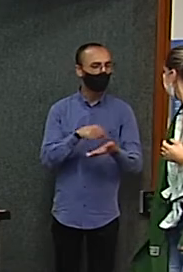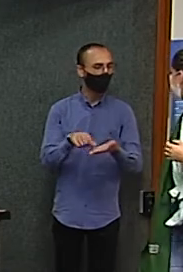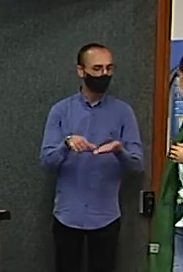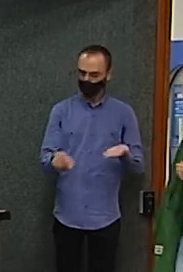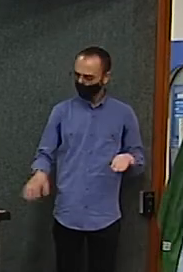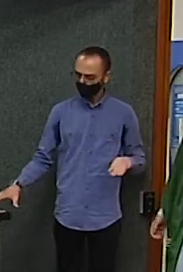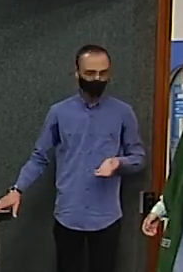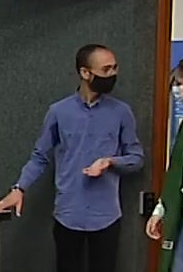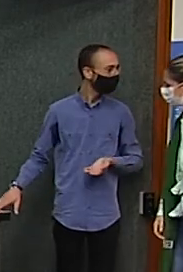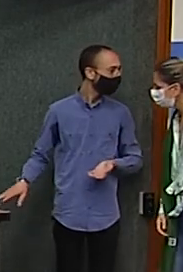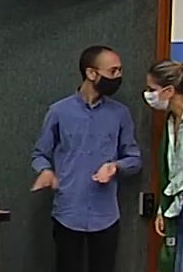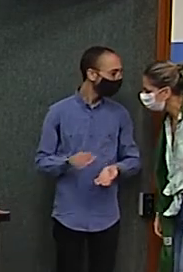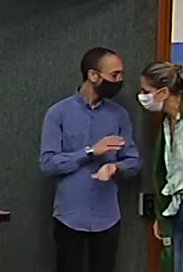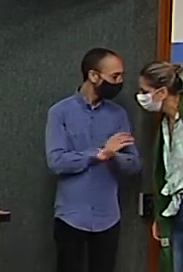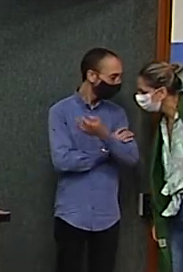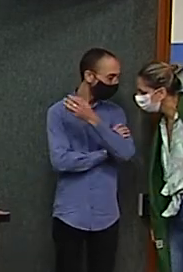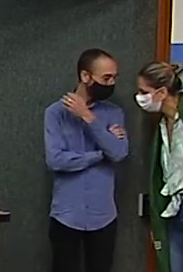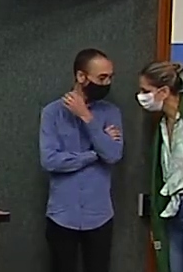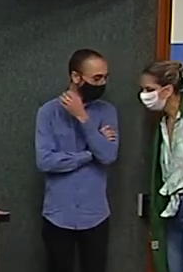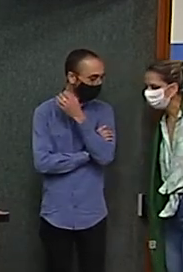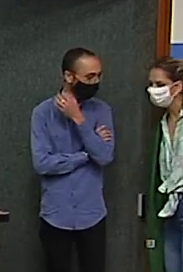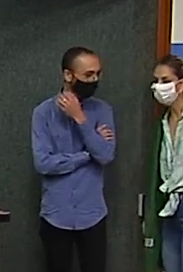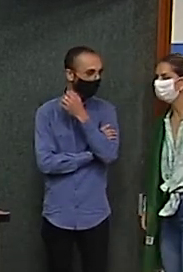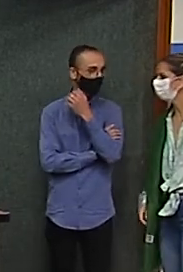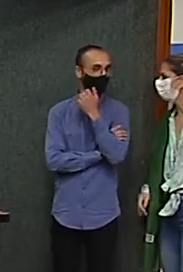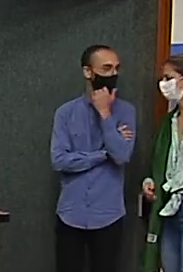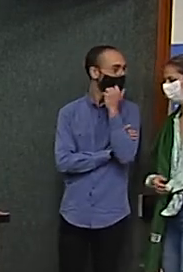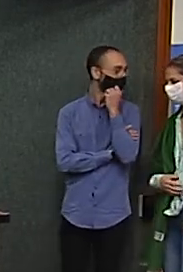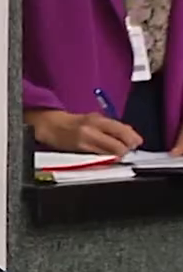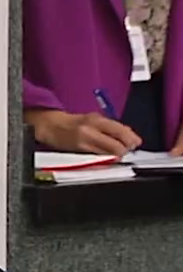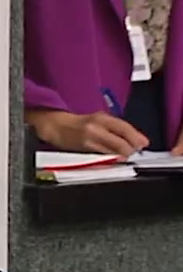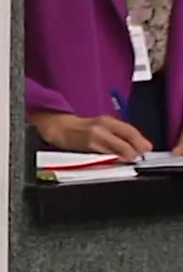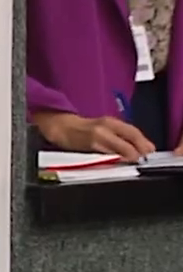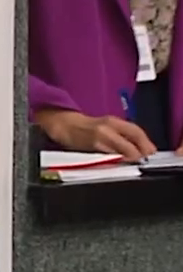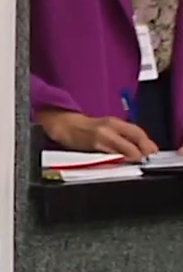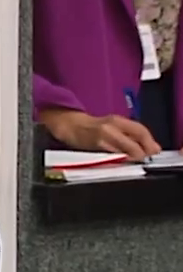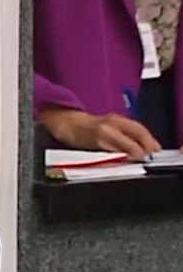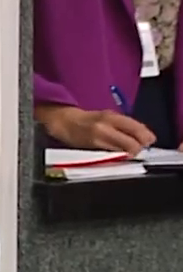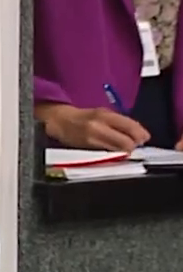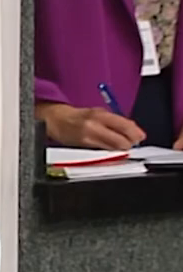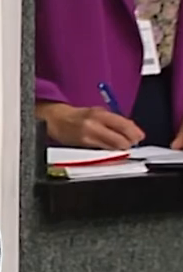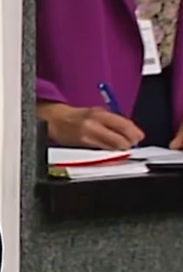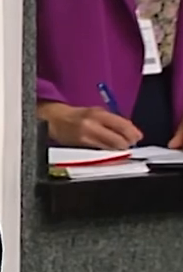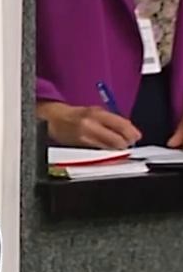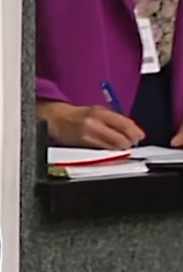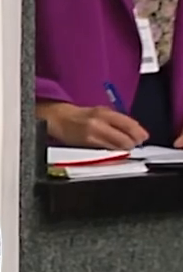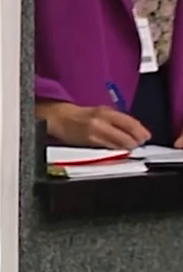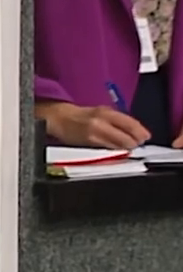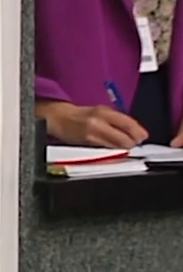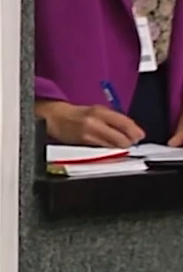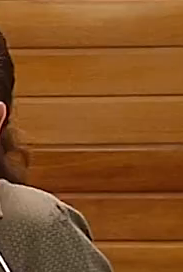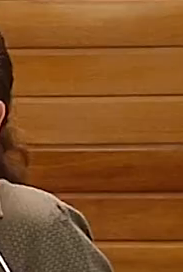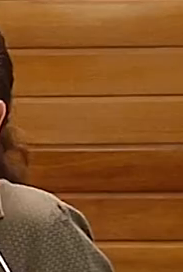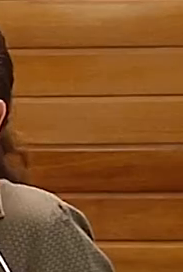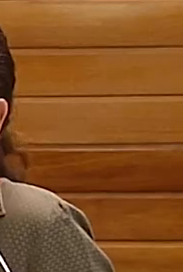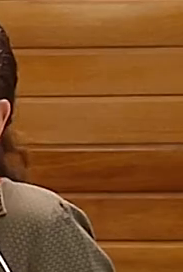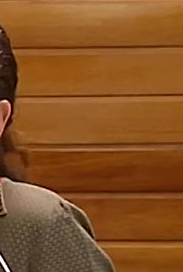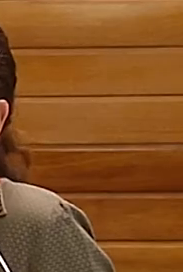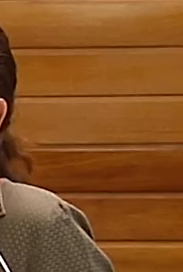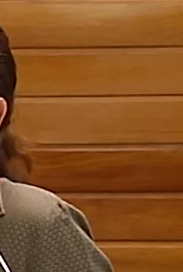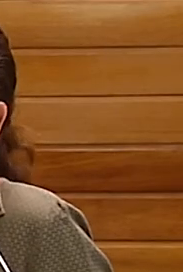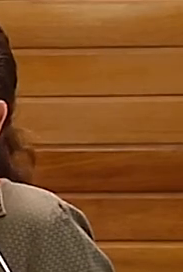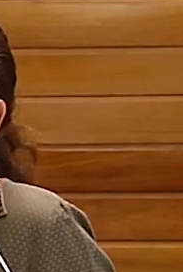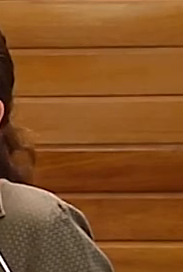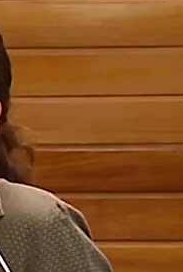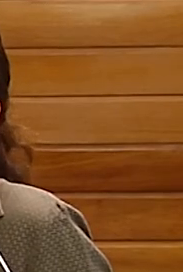informações também foi deliberado o PL que entende que pessoas com doença renal crônica também tenho direito de utilizar vagas prioritárias e já